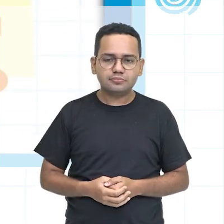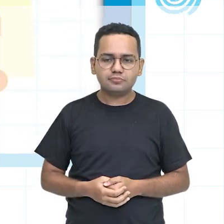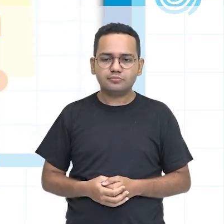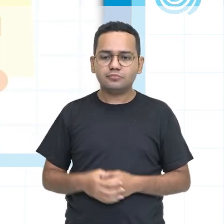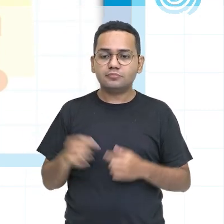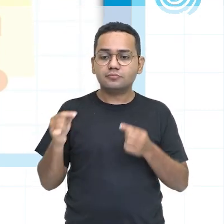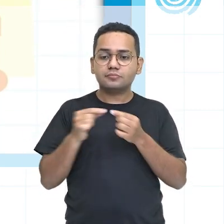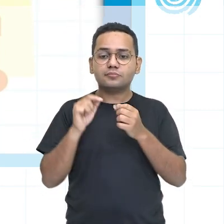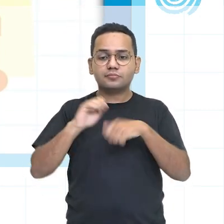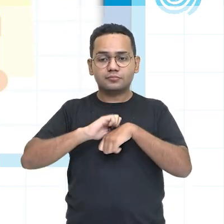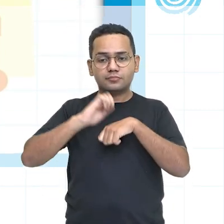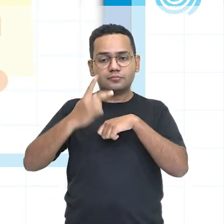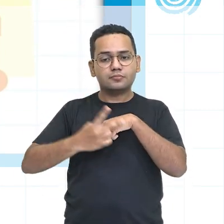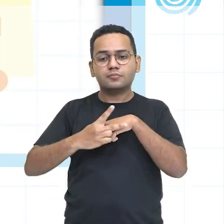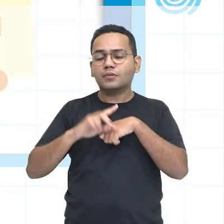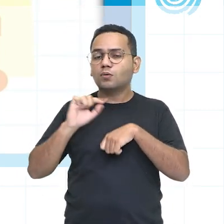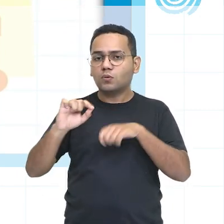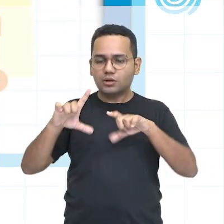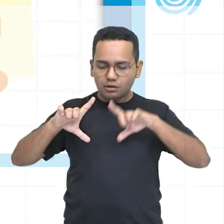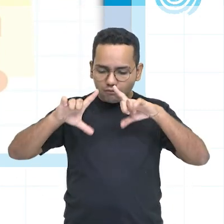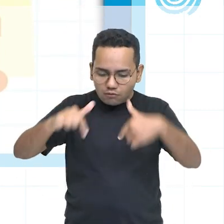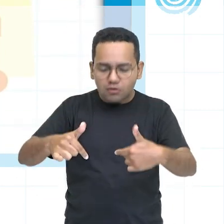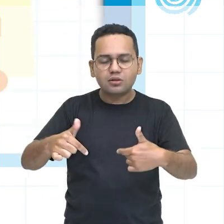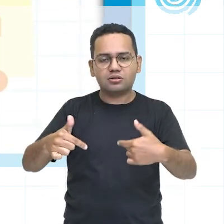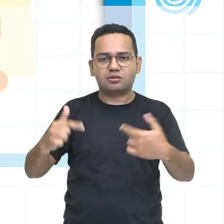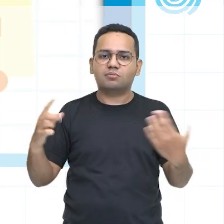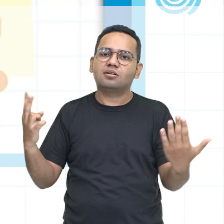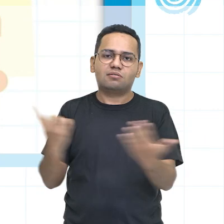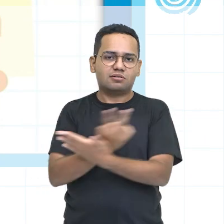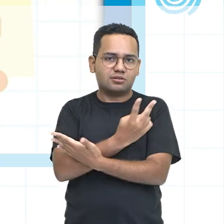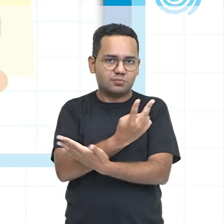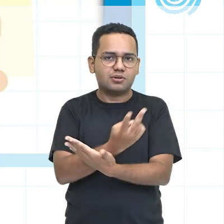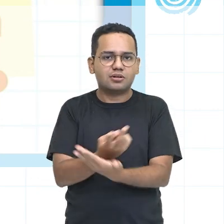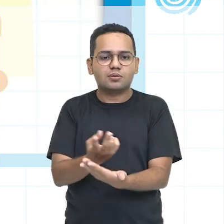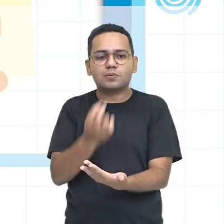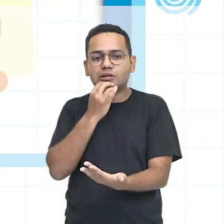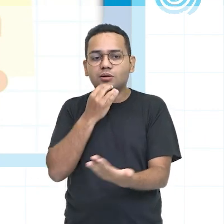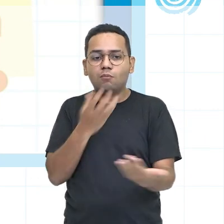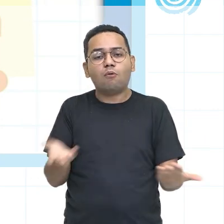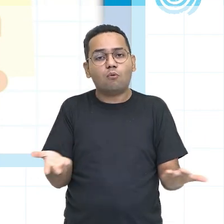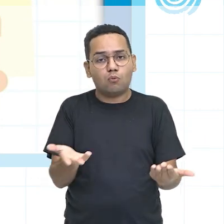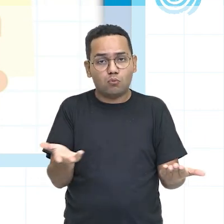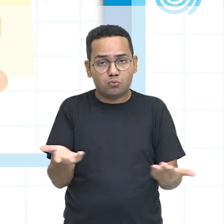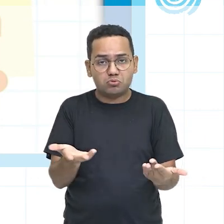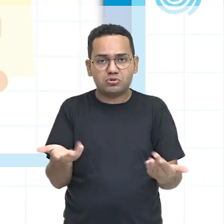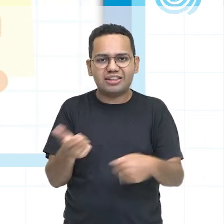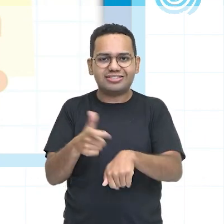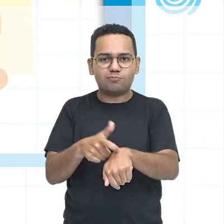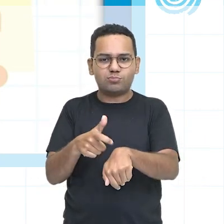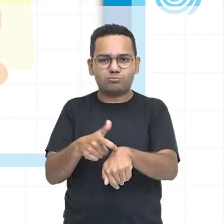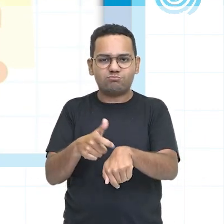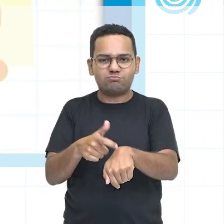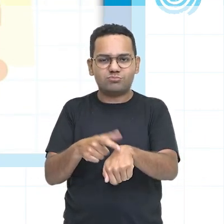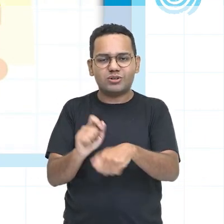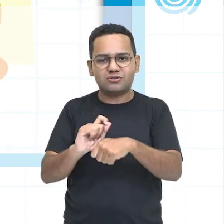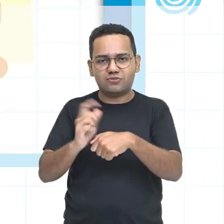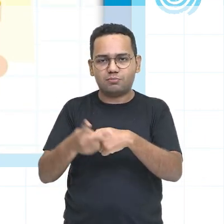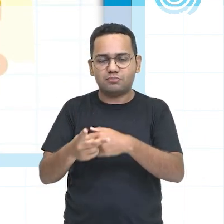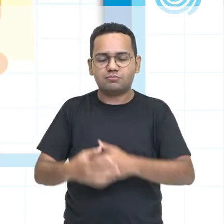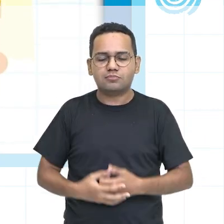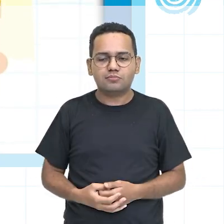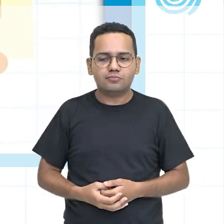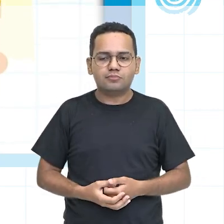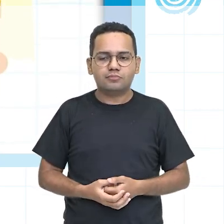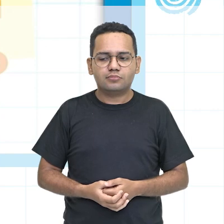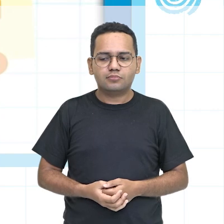é um advérbio que indica quando a ação está ocorrendo, quer dizer, hoje. Tá? É um advérbio de tempo. Então, aqui ele